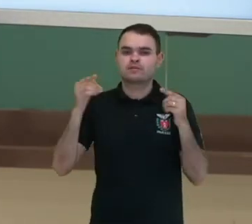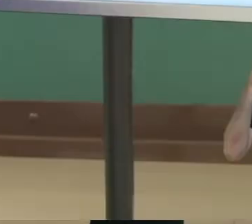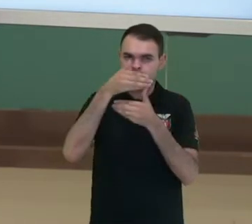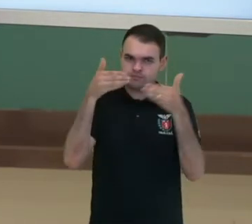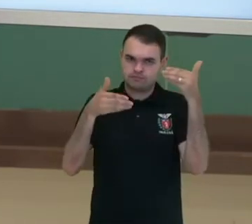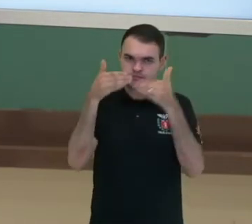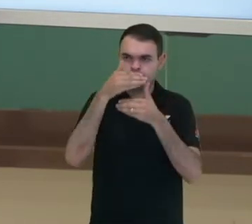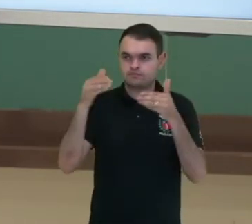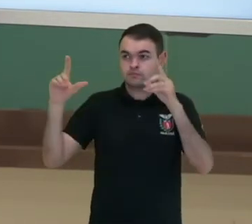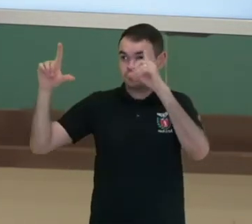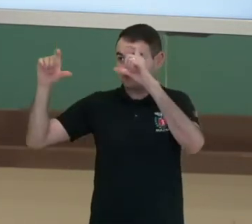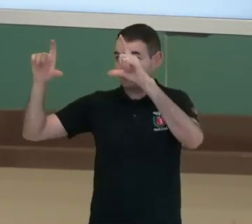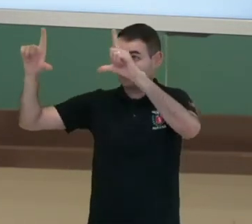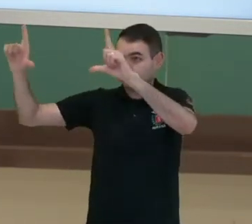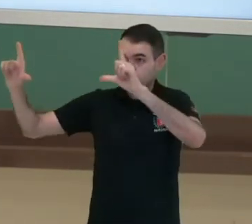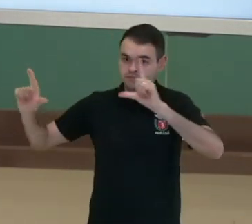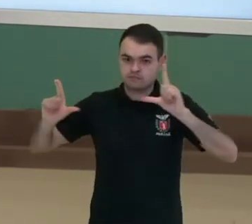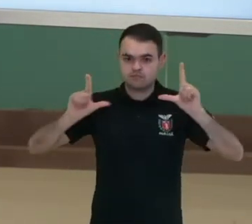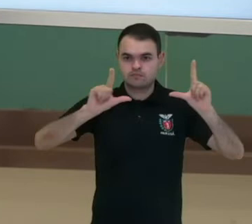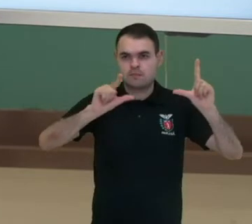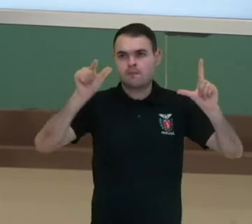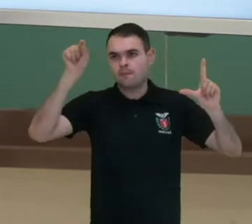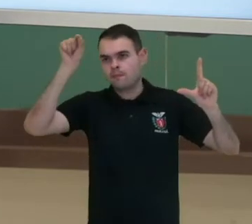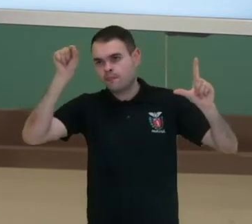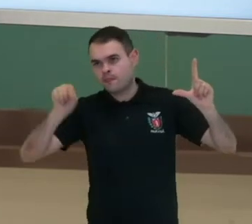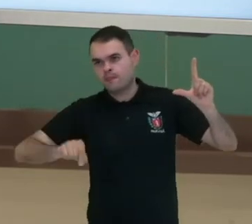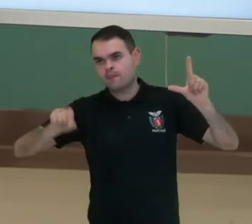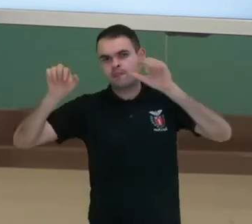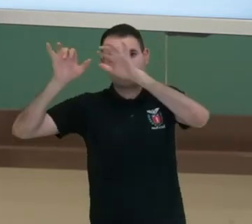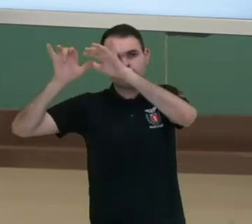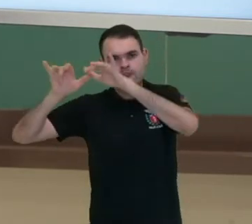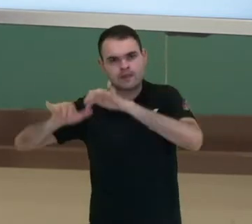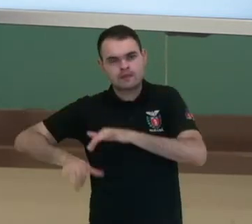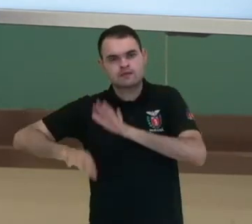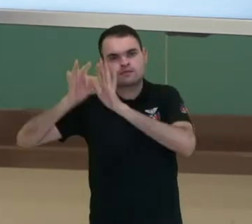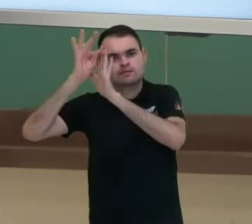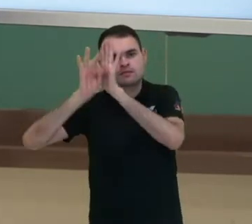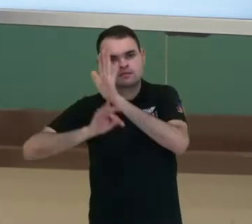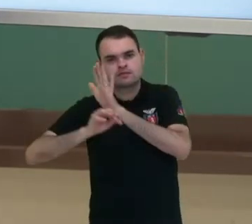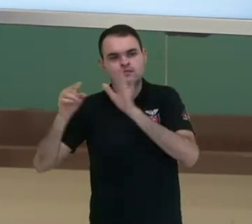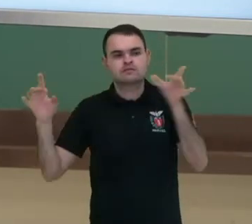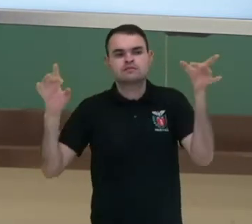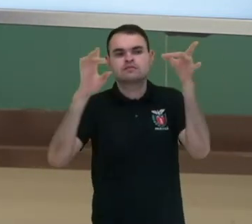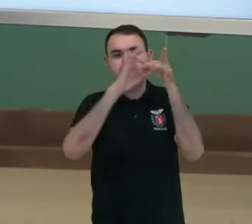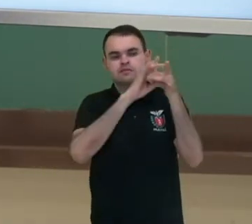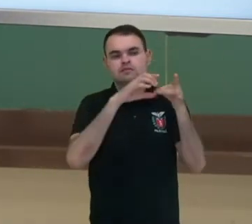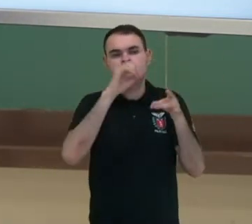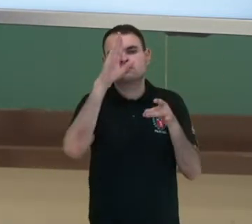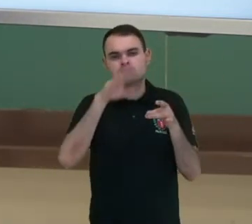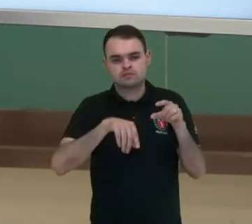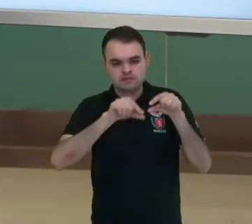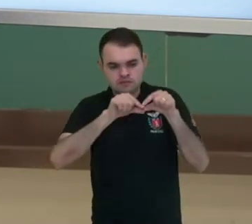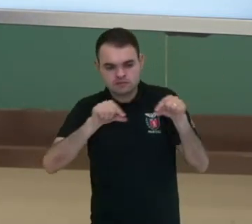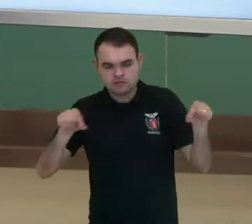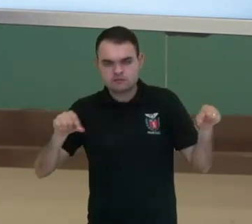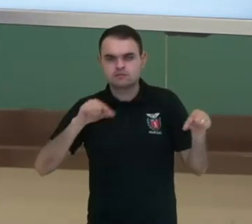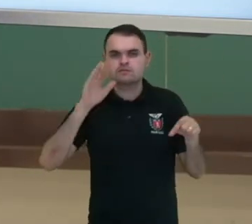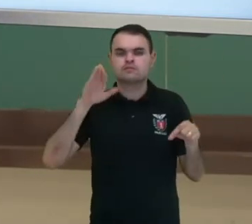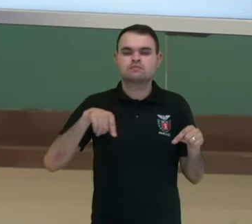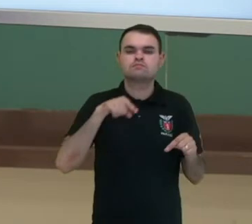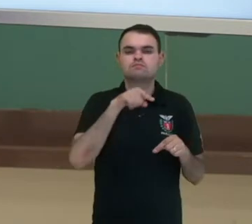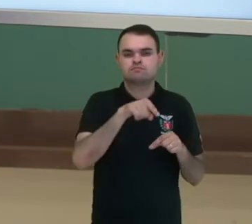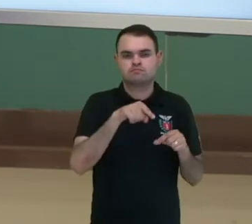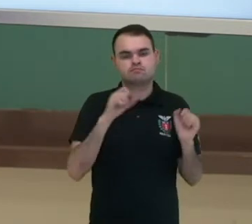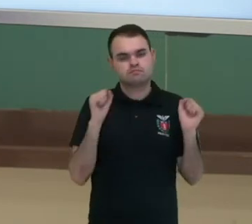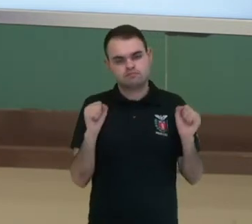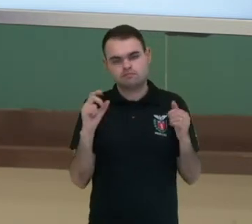e vai escrever palavras em volta, às vezes para citar quem é o autor da foto, quem que fez essa foto, né, o nome do